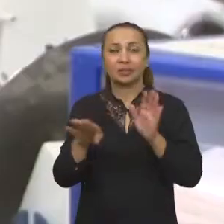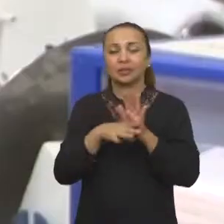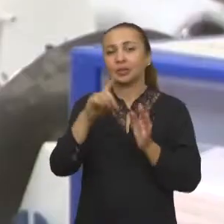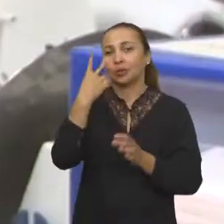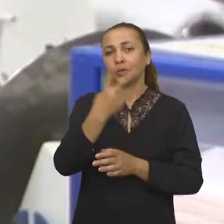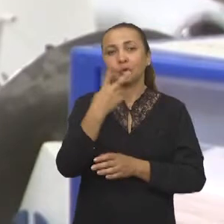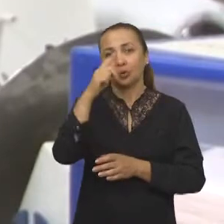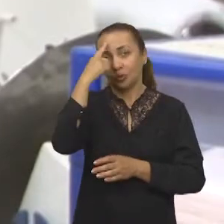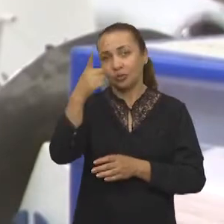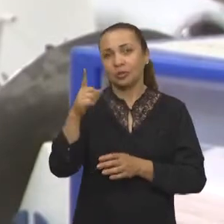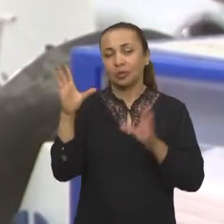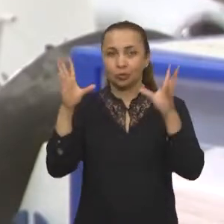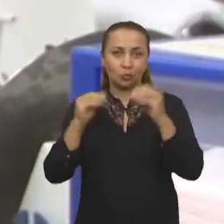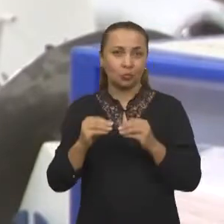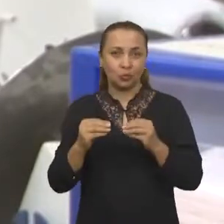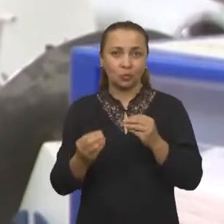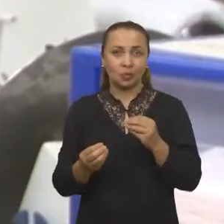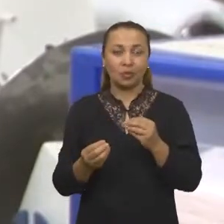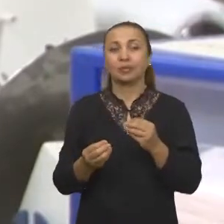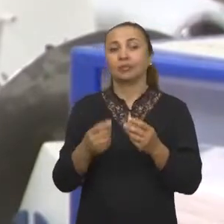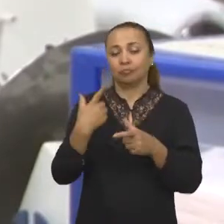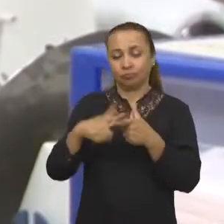2 dias. Ele reduz a inflamação,